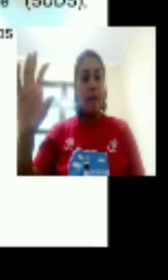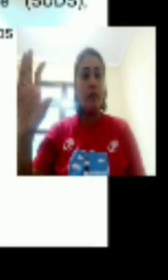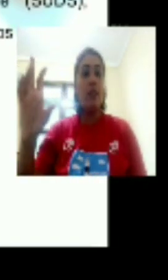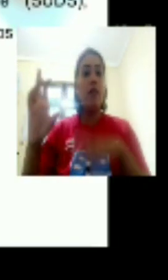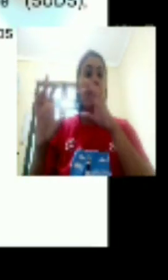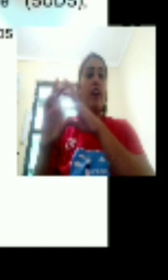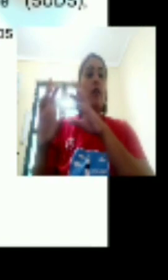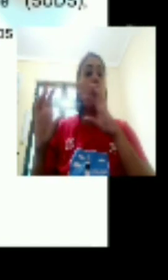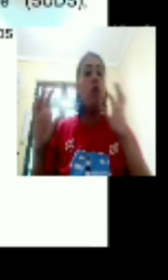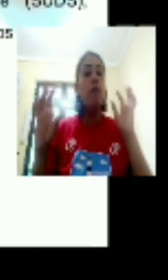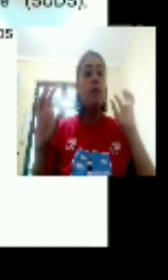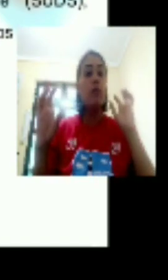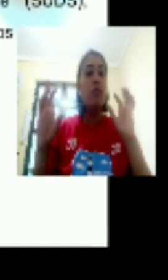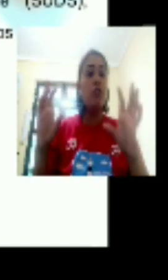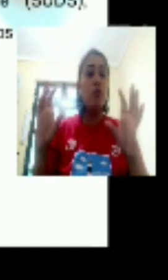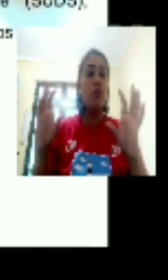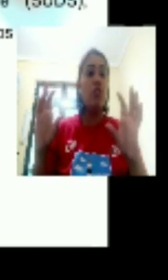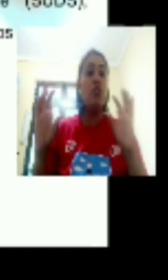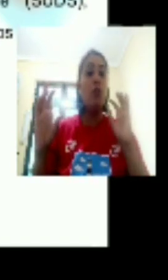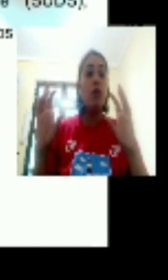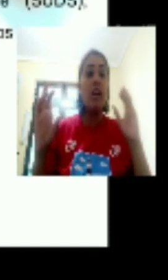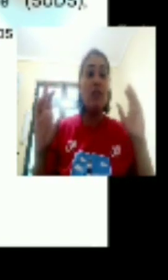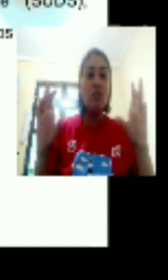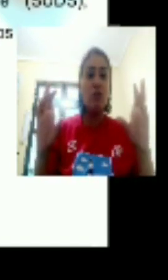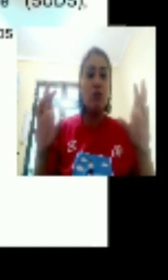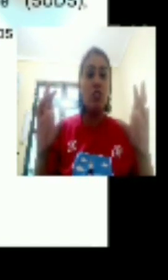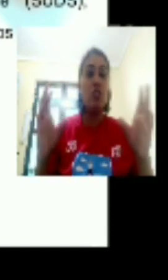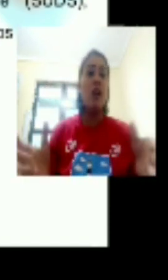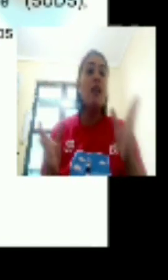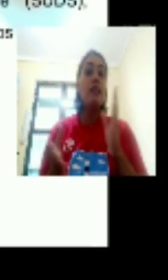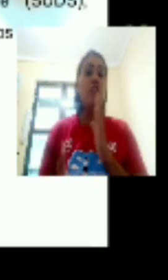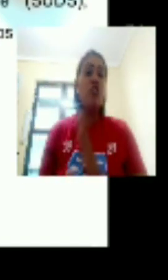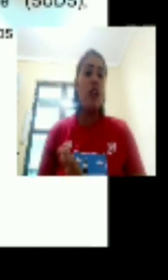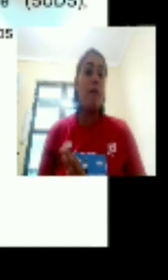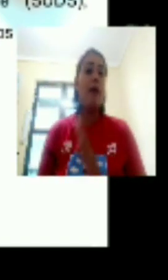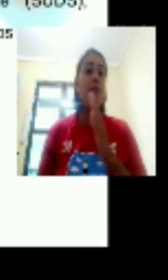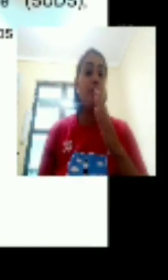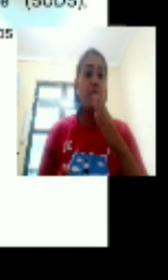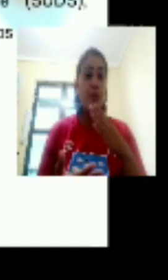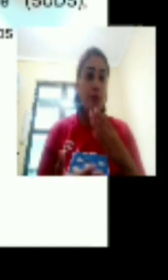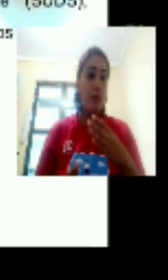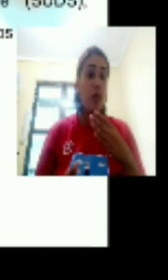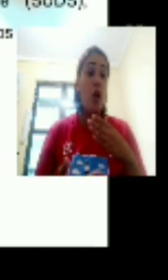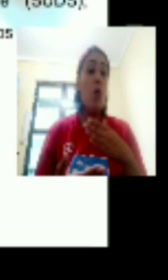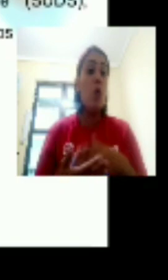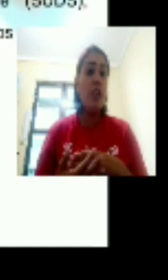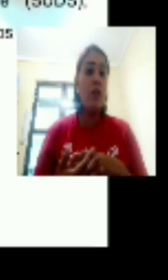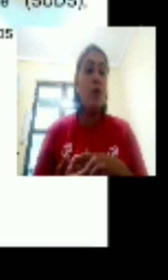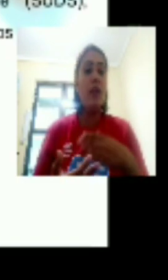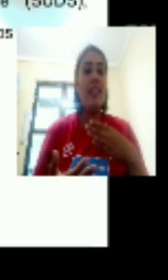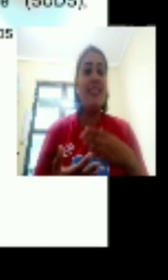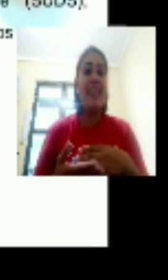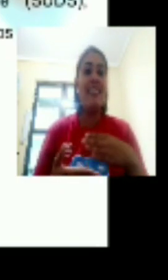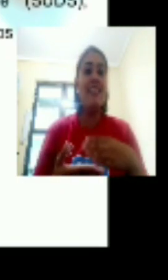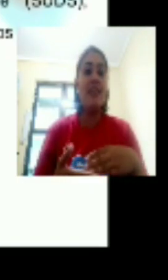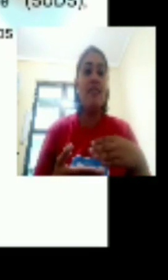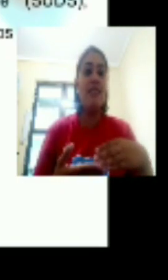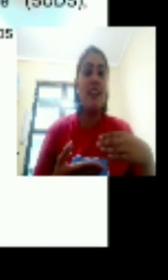do INEPS veio o SUDES. O que é o SUDES? Sistema Único